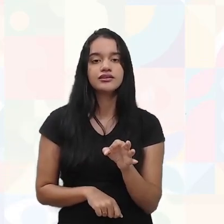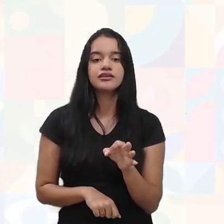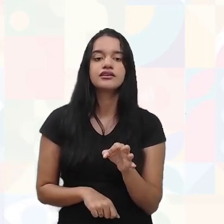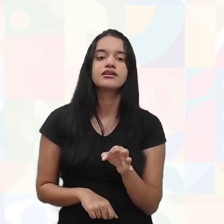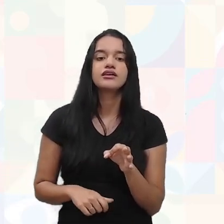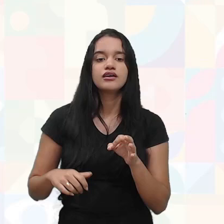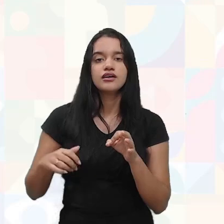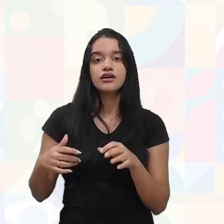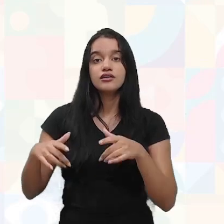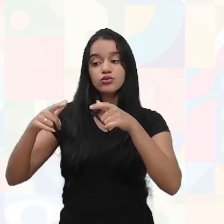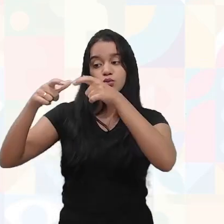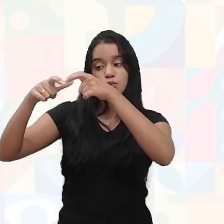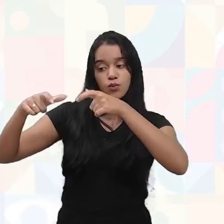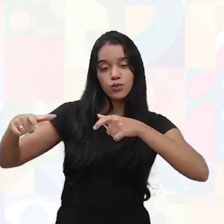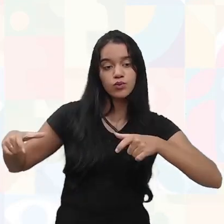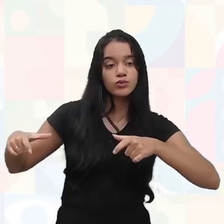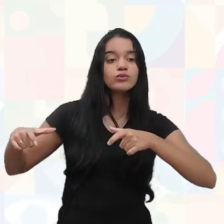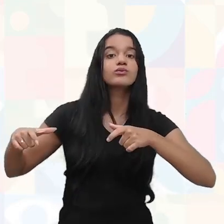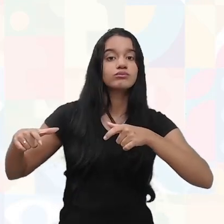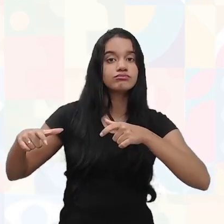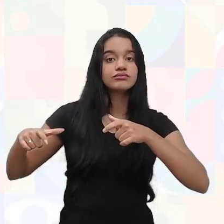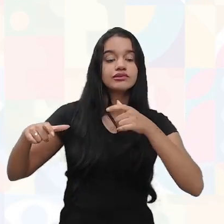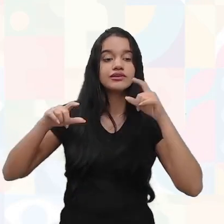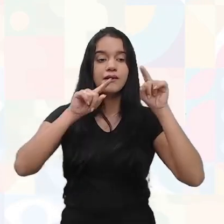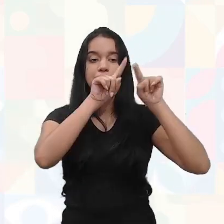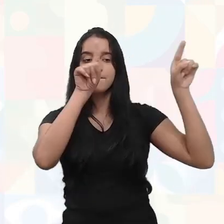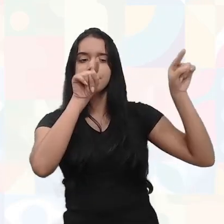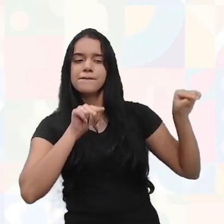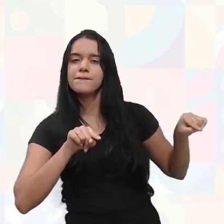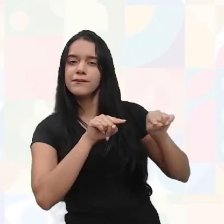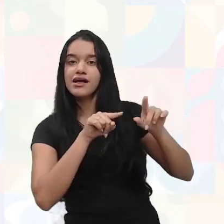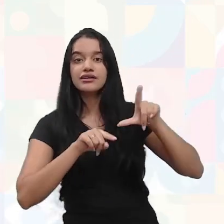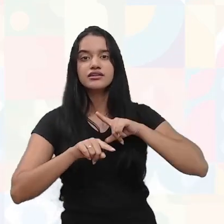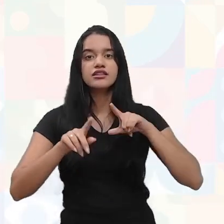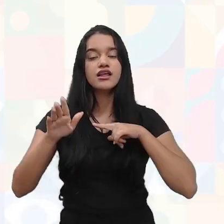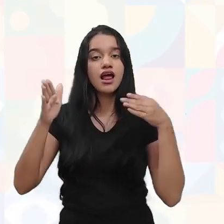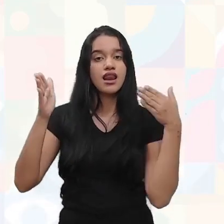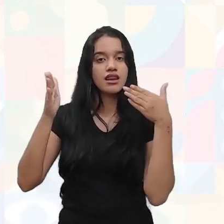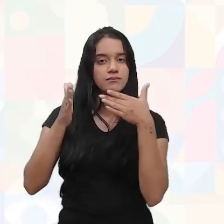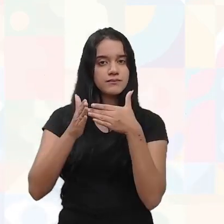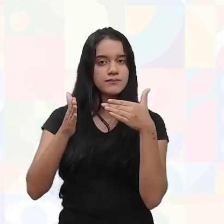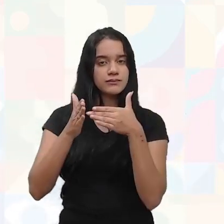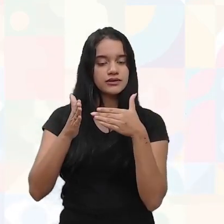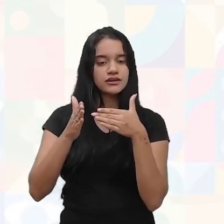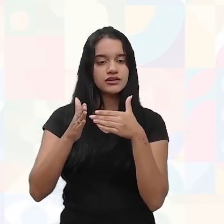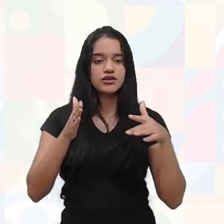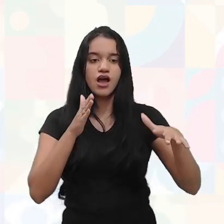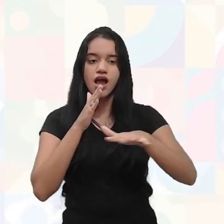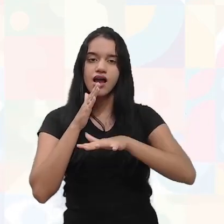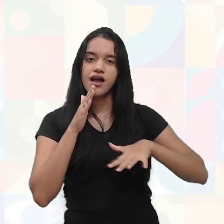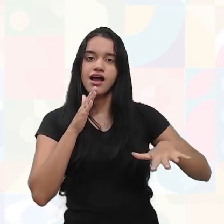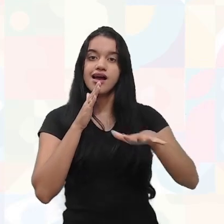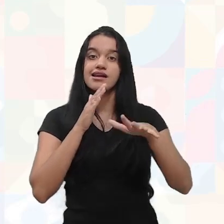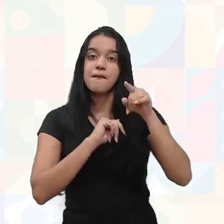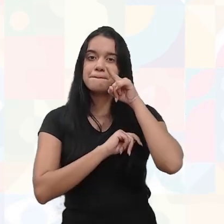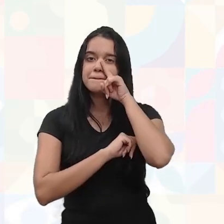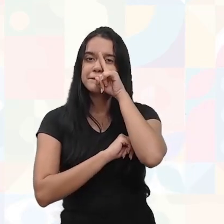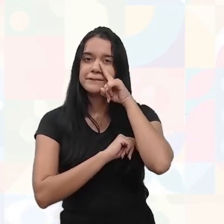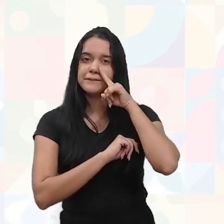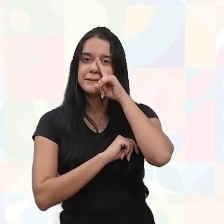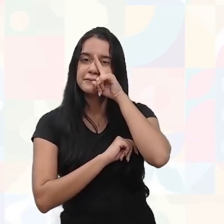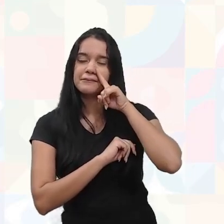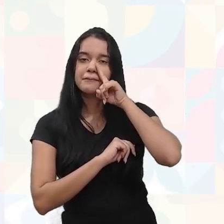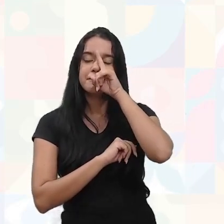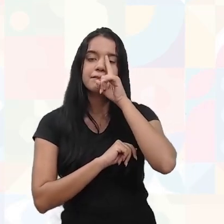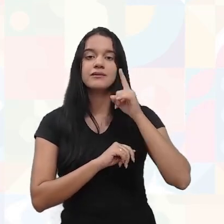e placas. Na outra imagem, nós temos aqui uma limitação do acesso a uma área, uma zona perigosa, né,